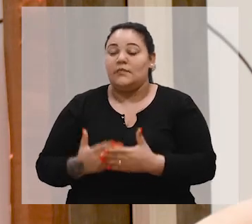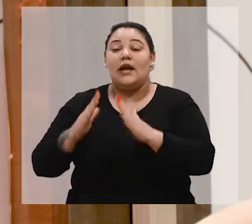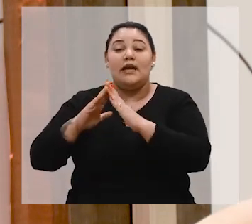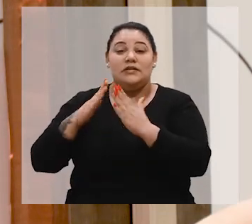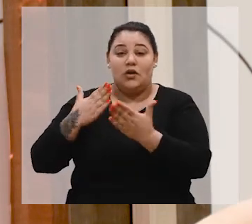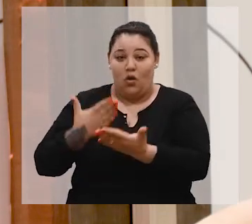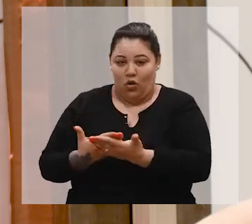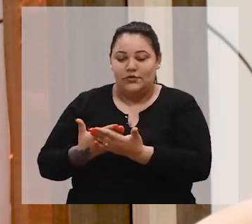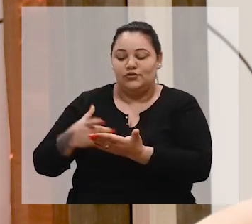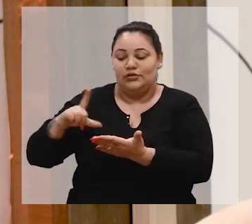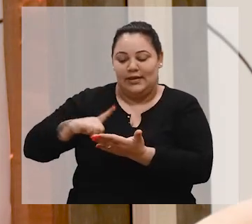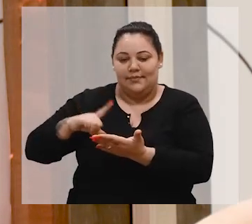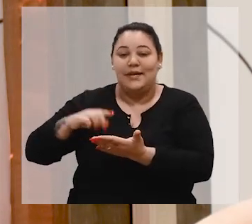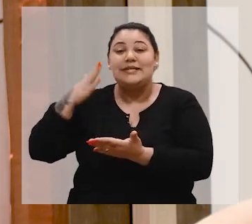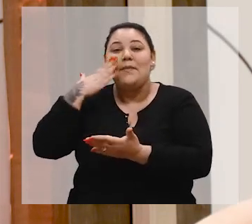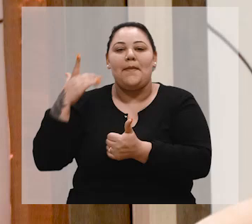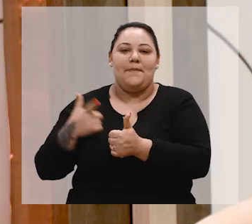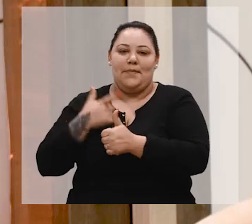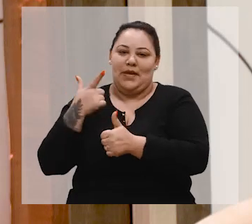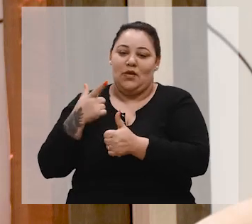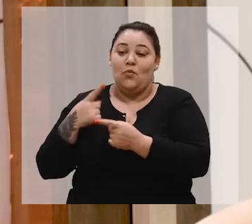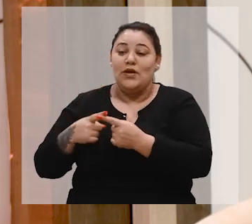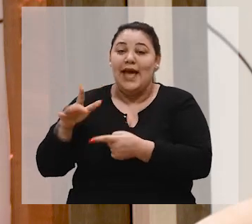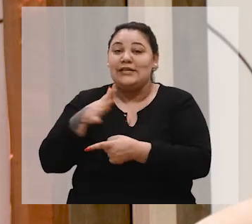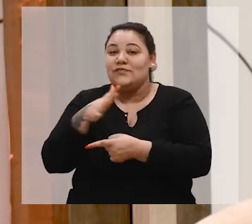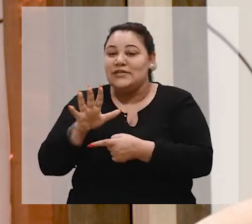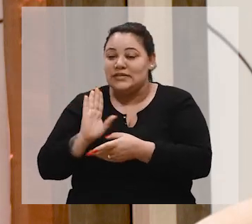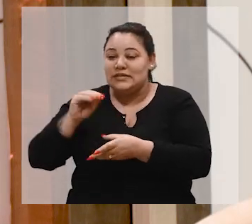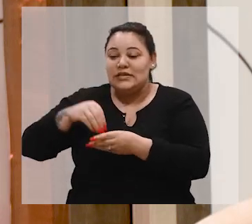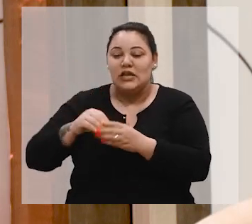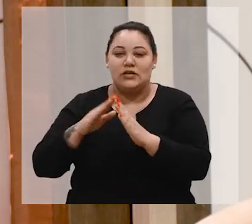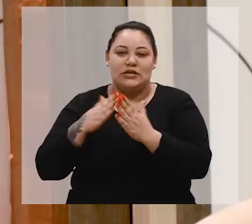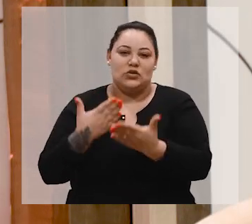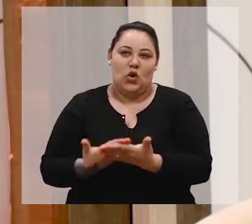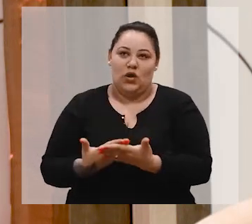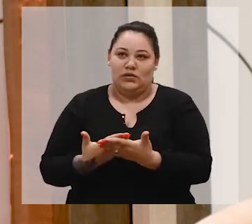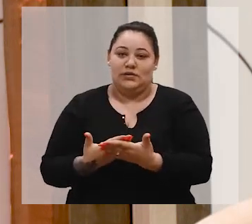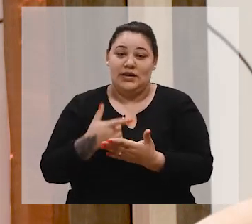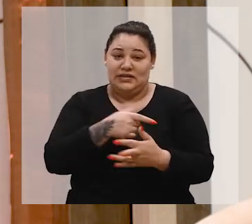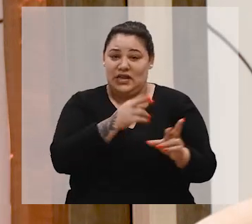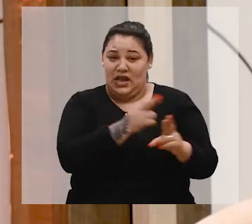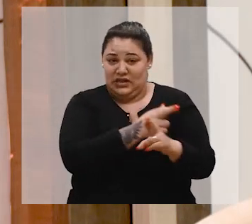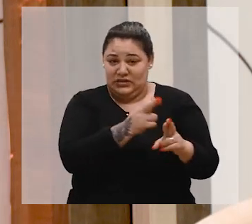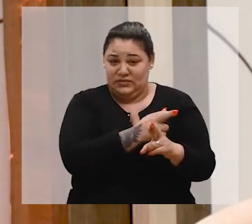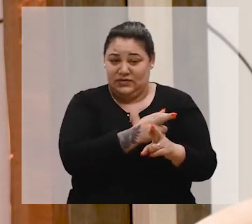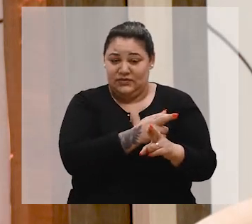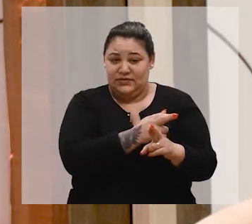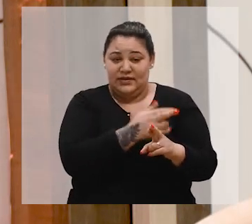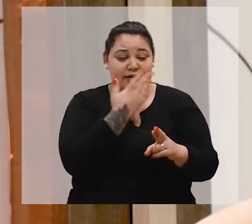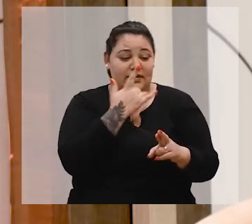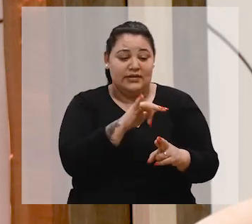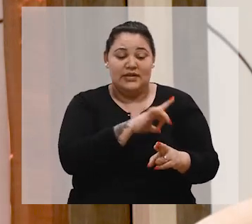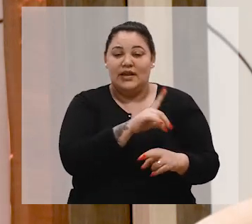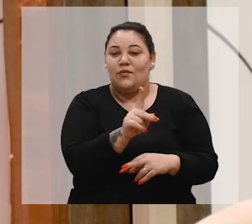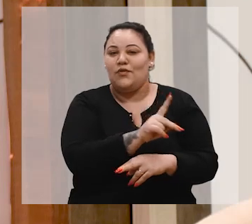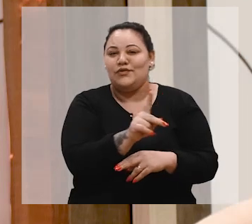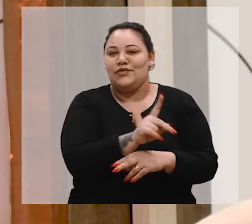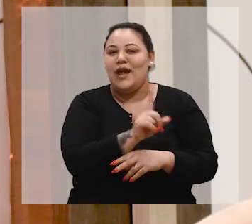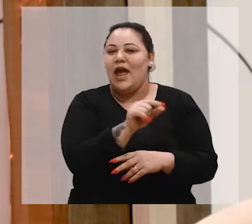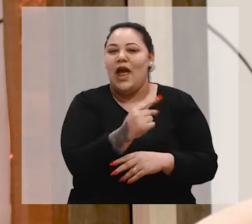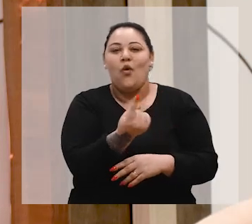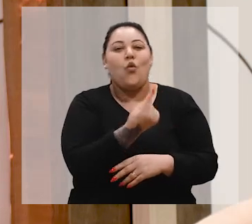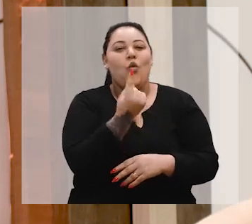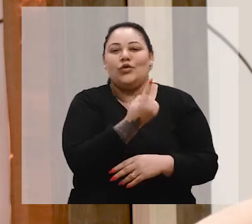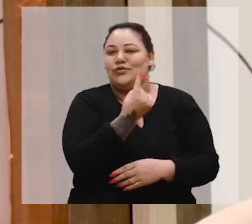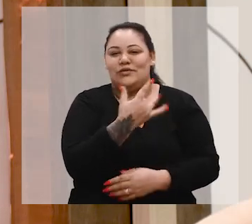de entrada para essas situações, porque às vezes na escola, esse relacionamento que a criança tem com o professor